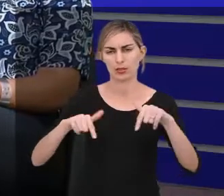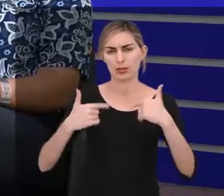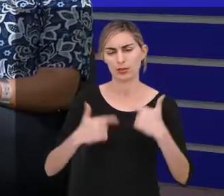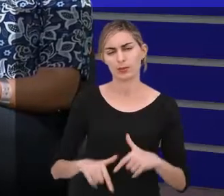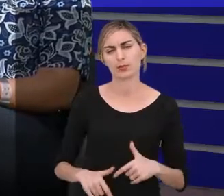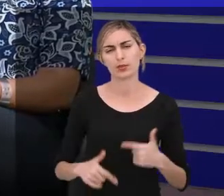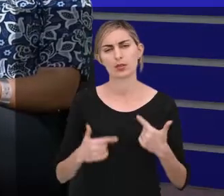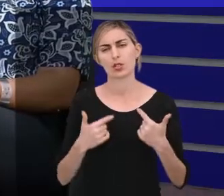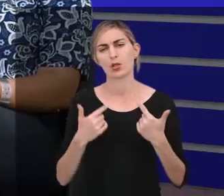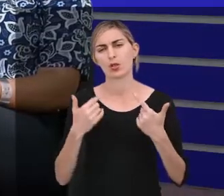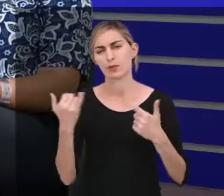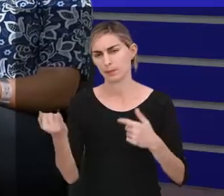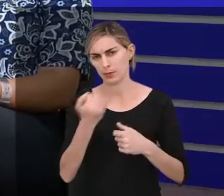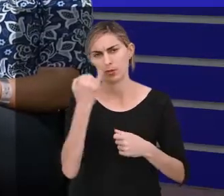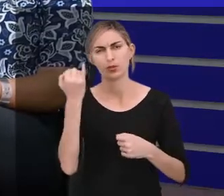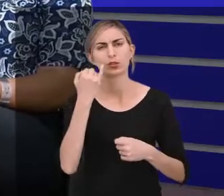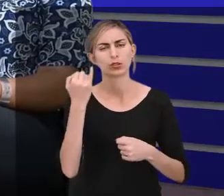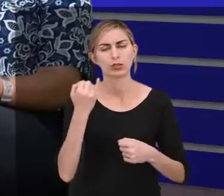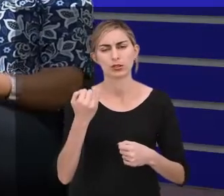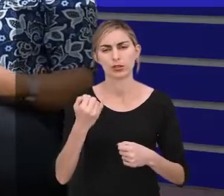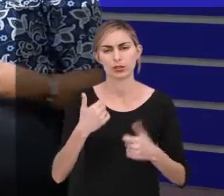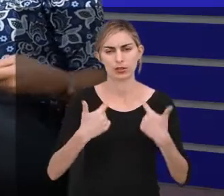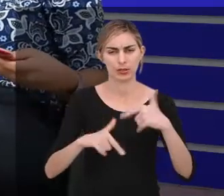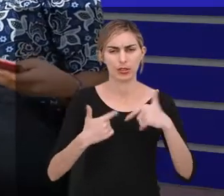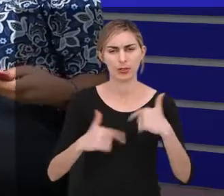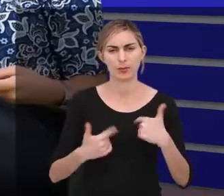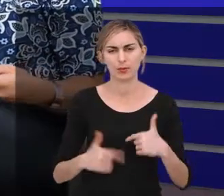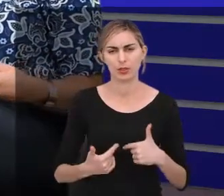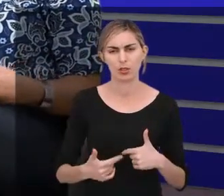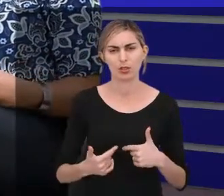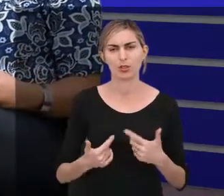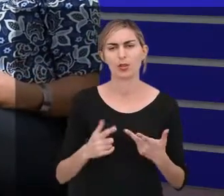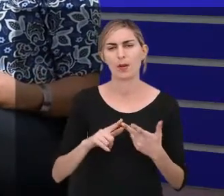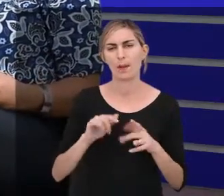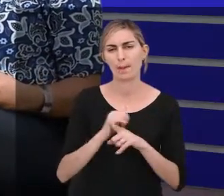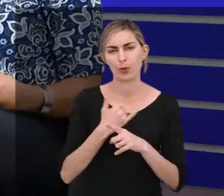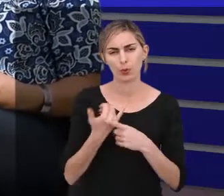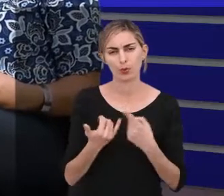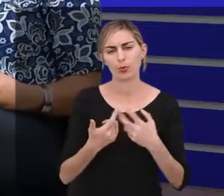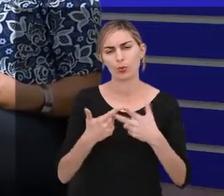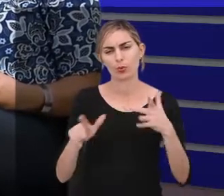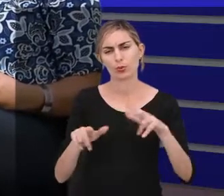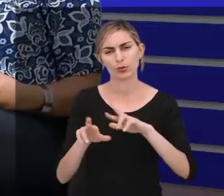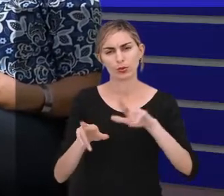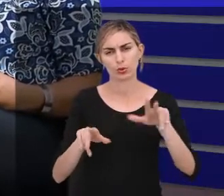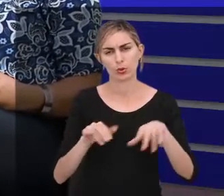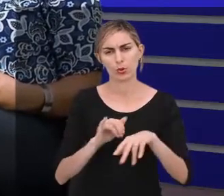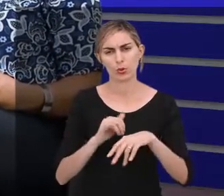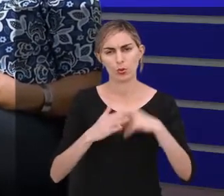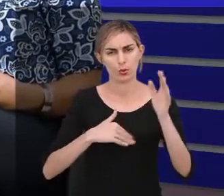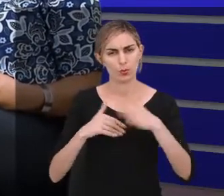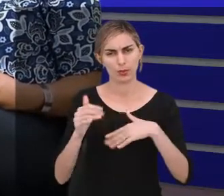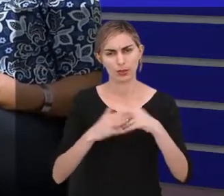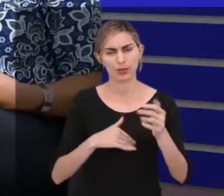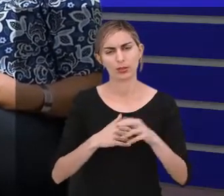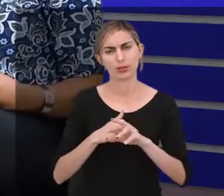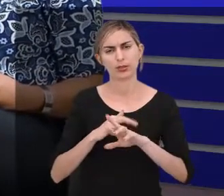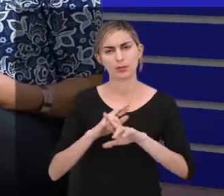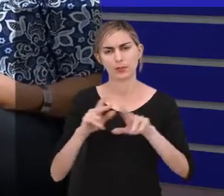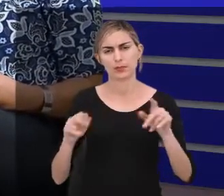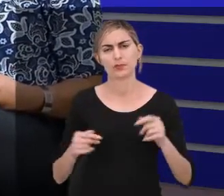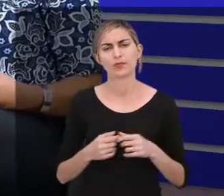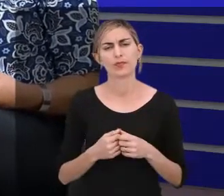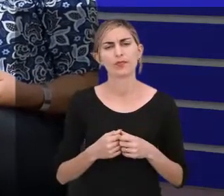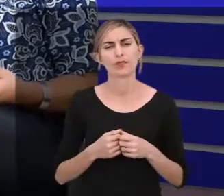riso, que é um tema muito importante para a gente trabalhar também a questão do humor e entre outras competências que a gente pode, a partir do riso,